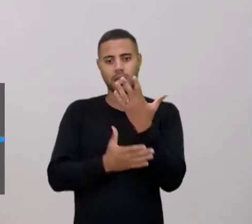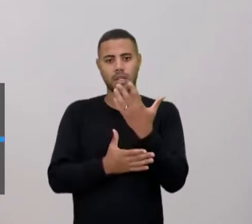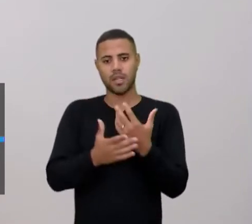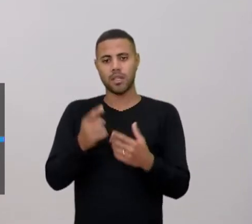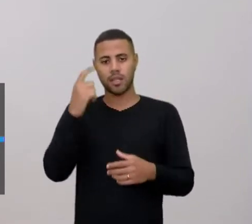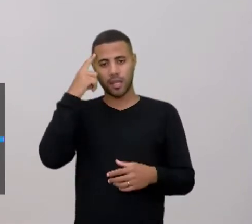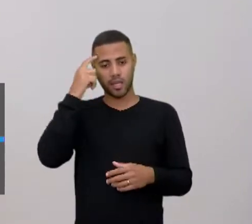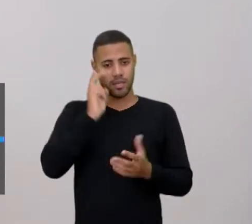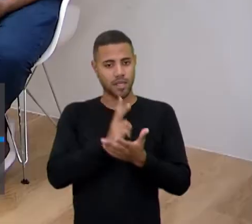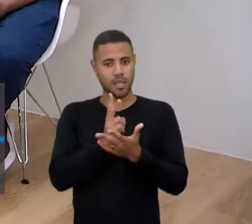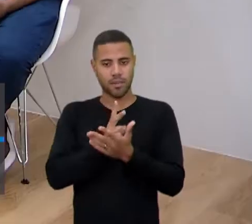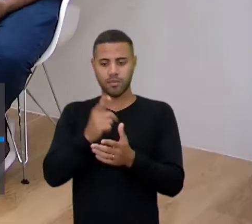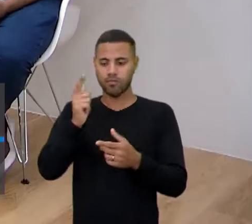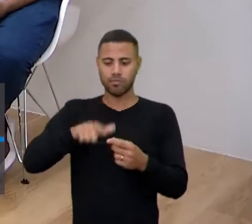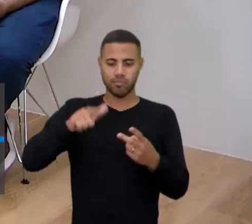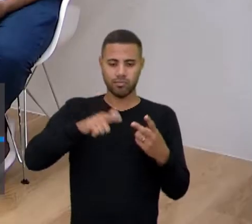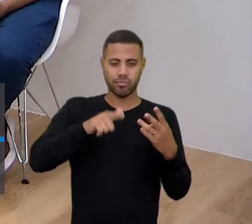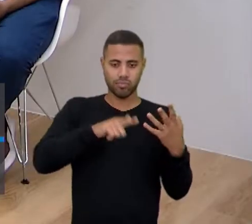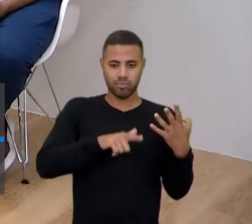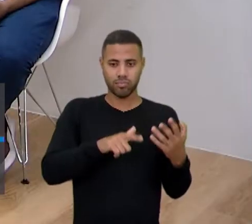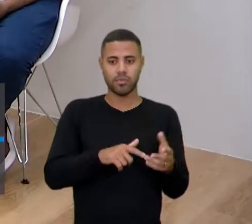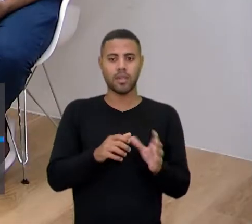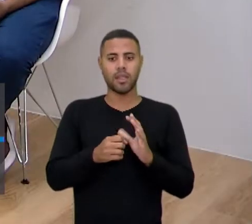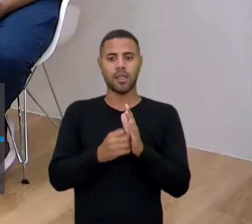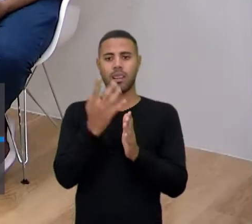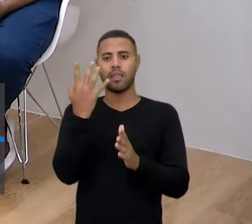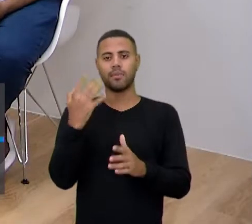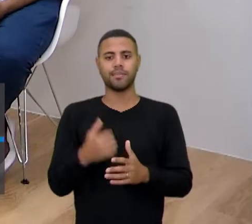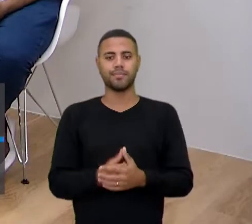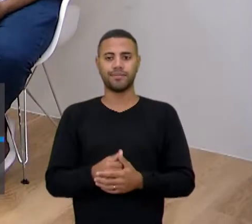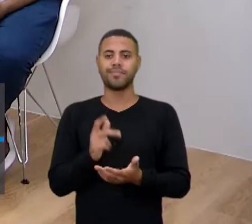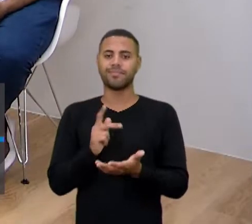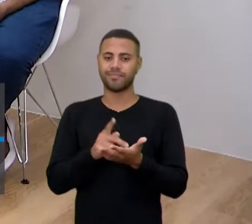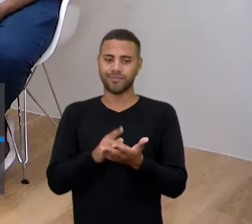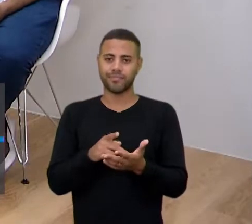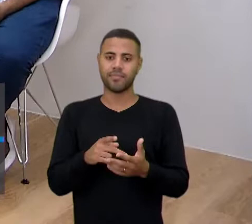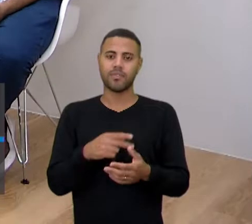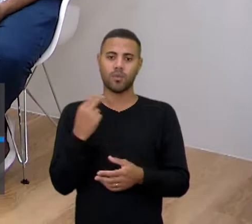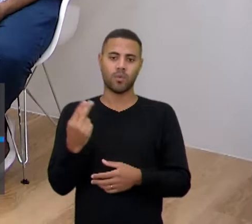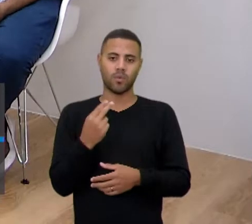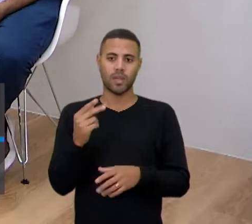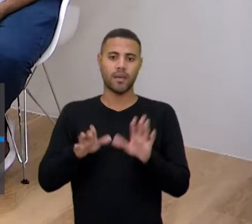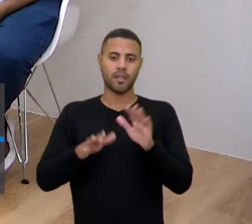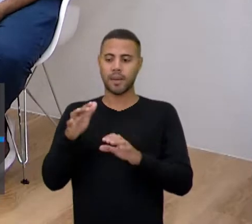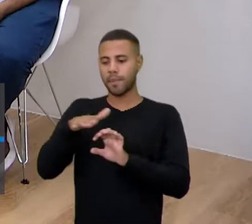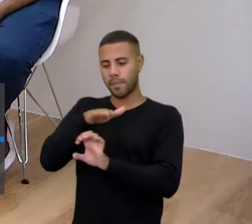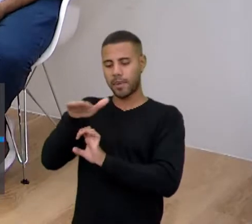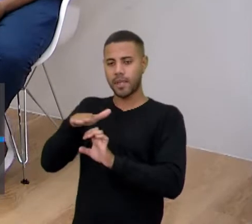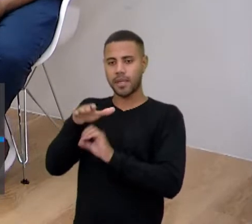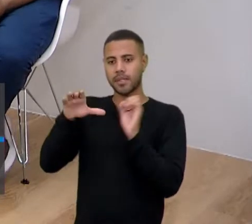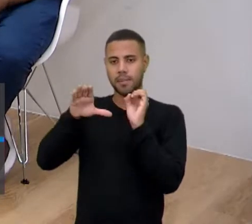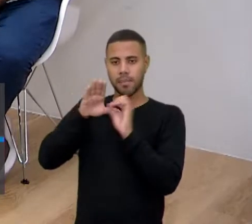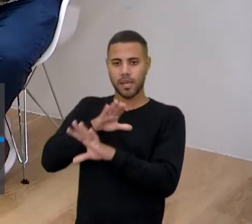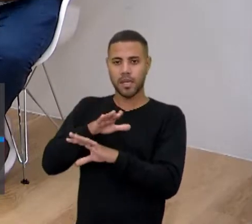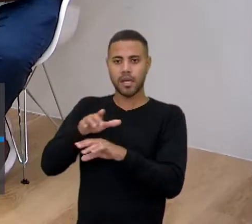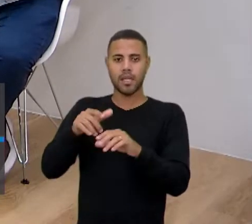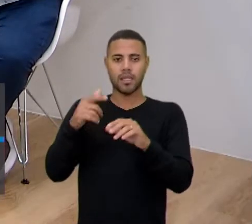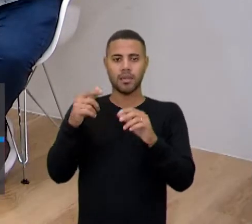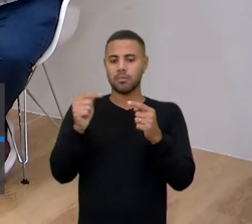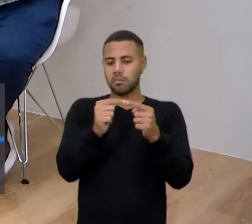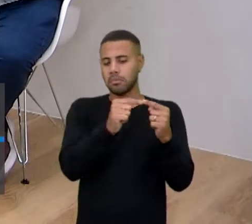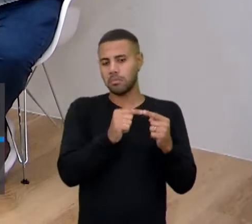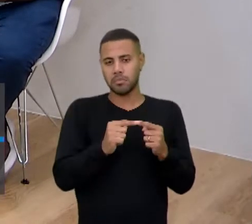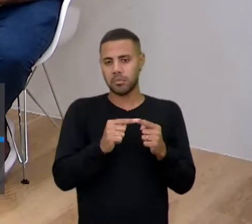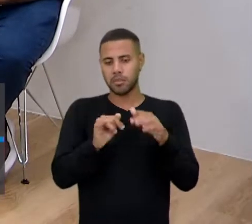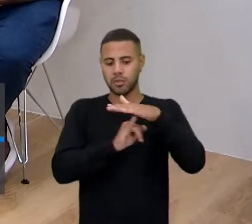fica se repetindo. E isso é usado de diversas formas, né? Quer dizer, acaba sendo distribuído para empresas, para grandes corporações. E aí a gente já